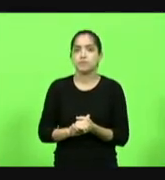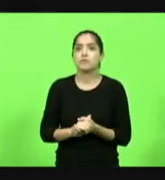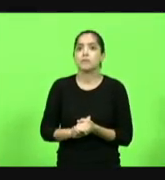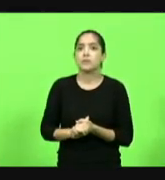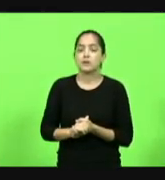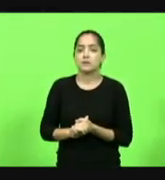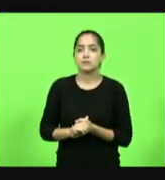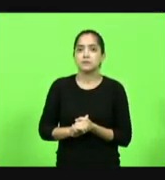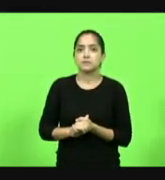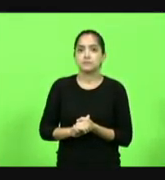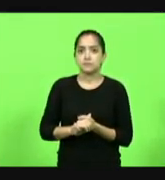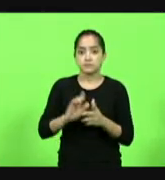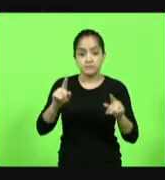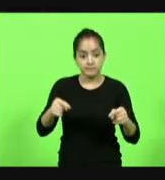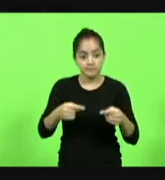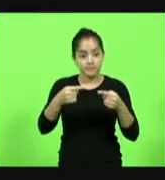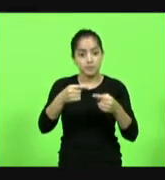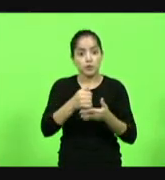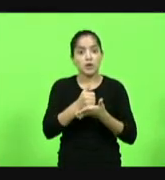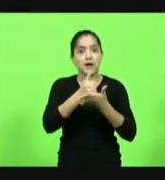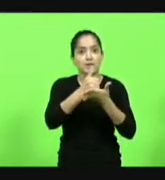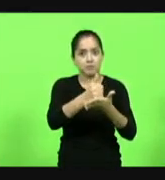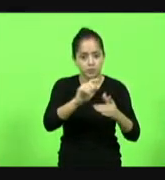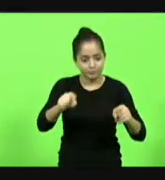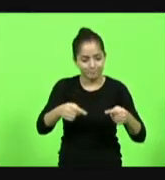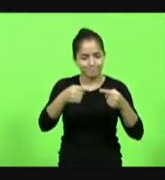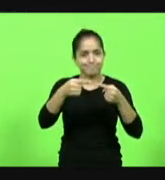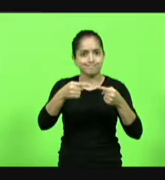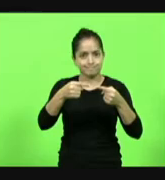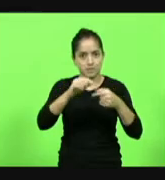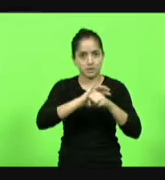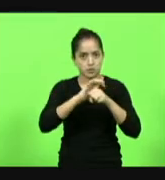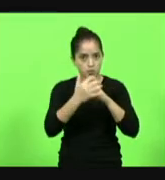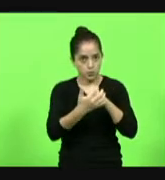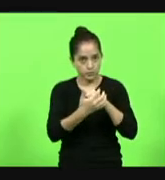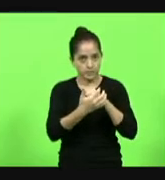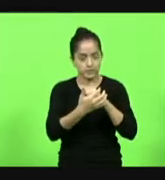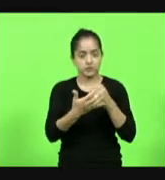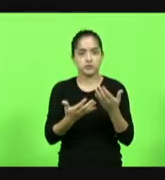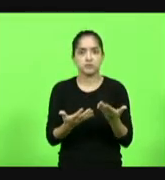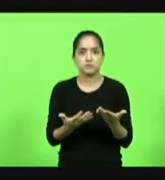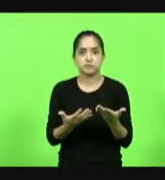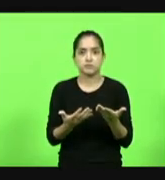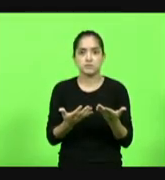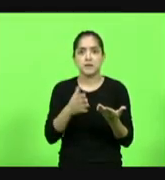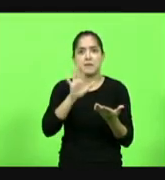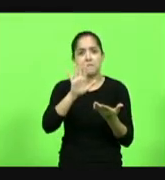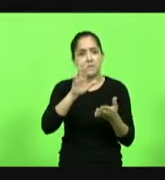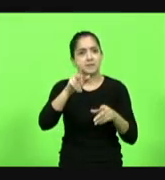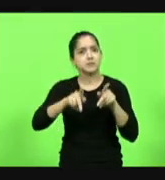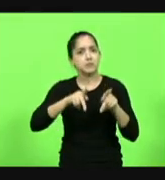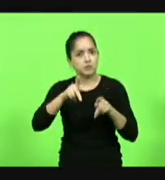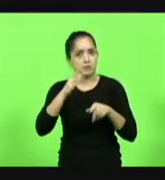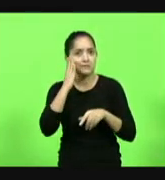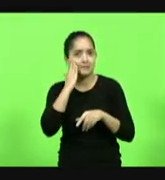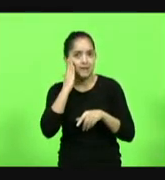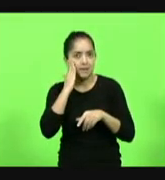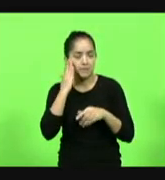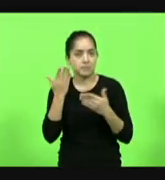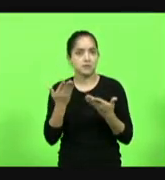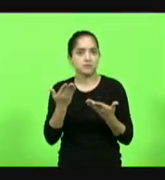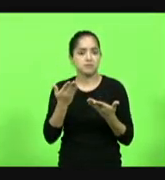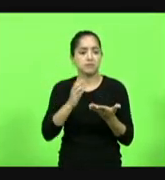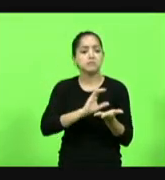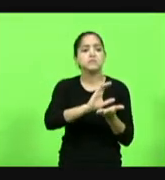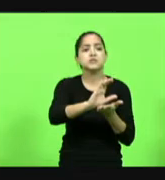1,440 bilhões em apoio financeiro ao combate ao Covid-19. Mas será que a população sabe de fato para onde foi